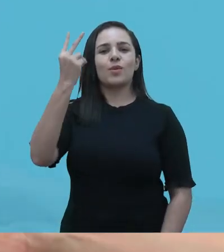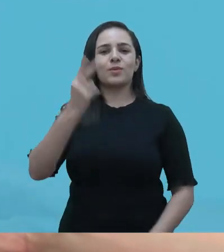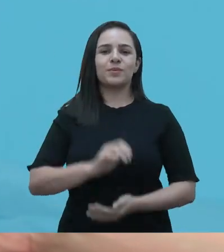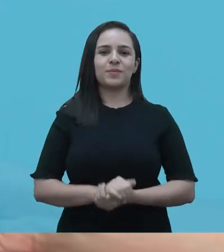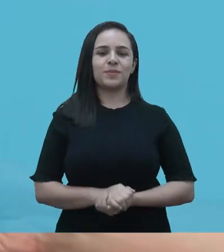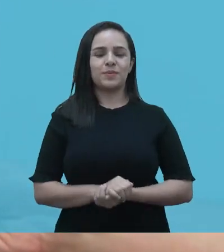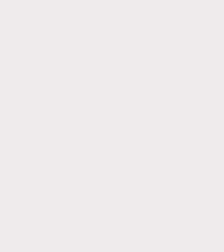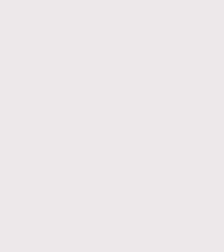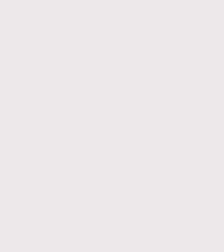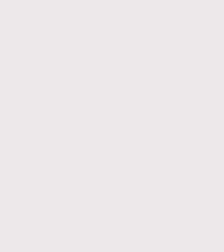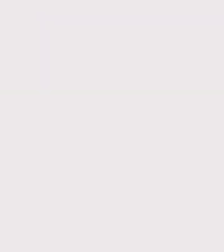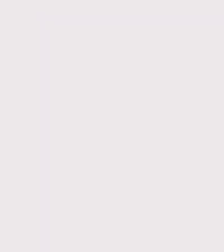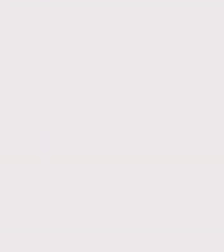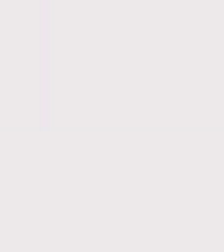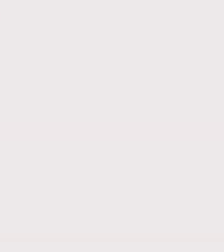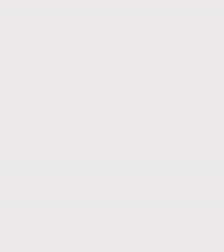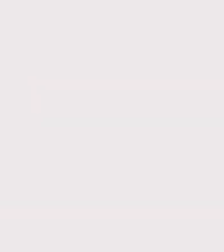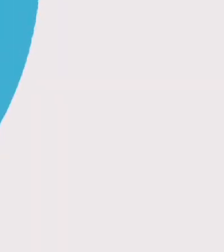com certeza